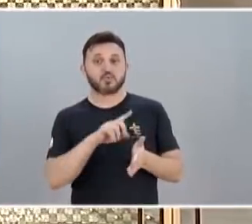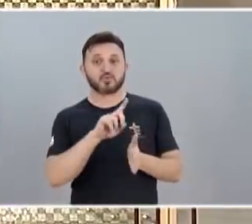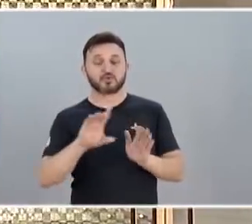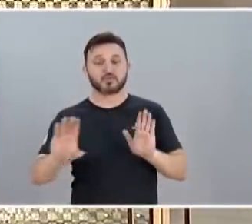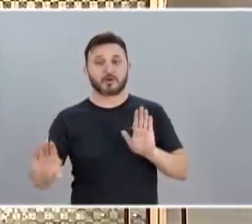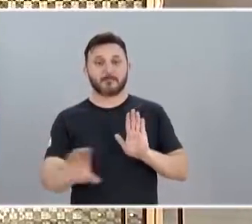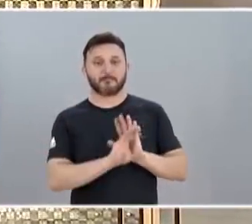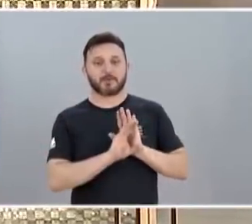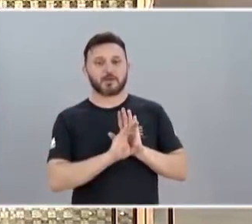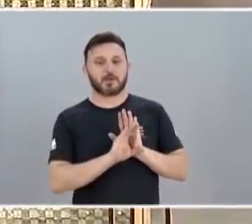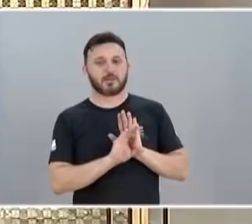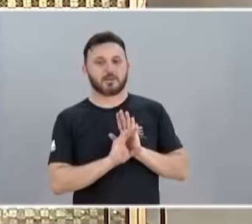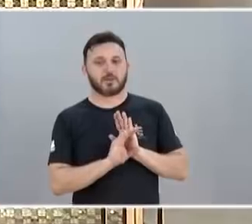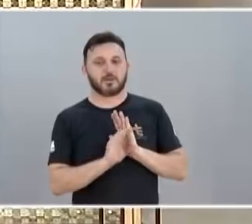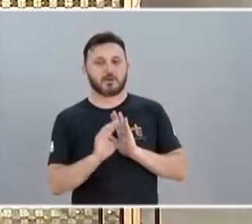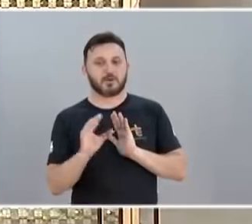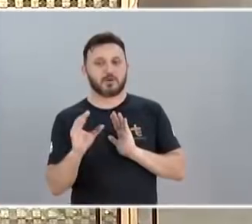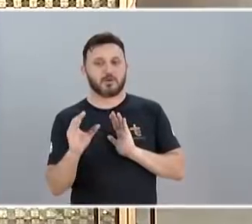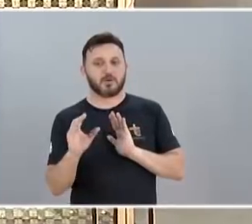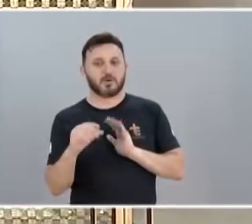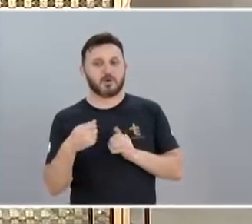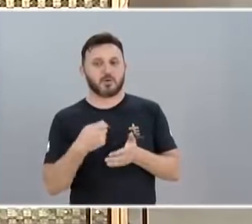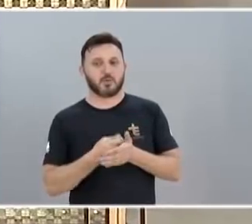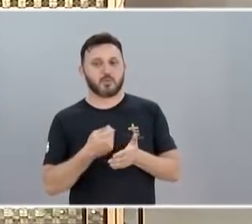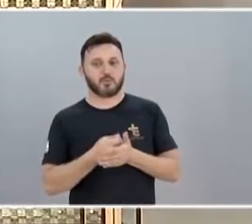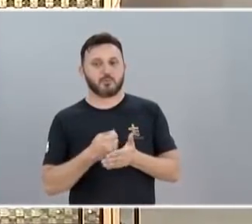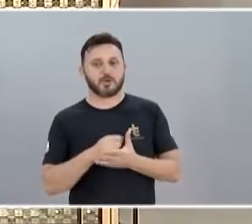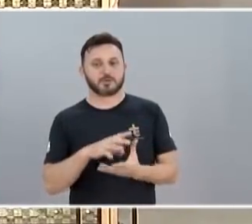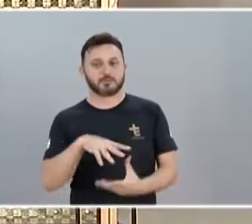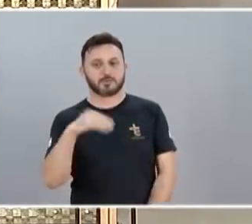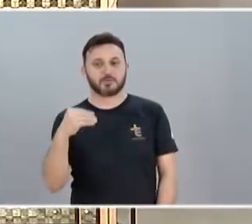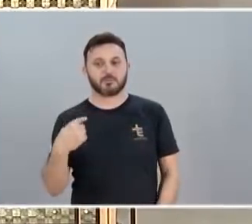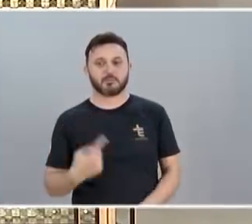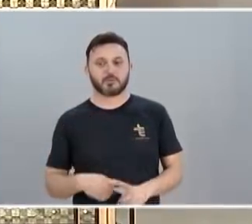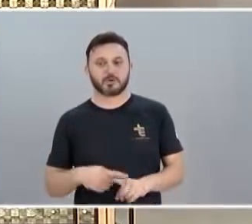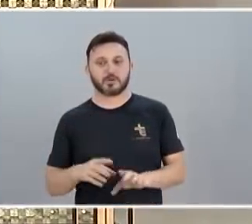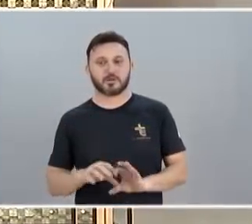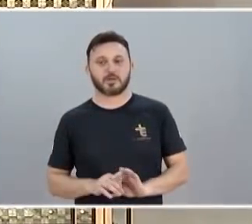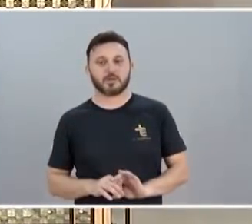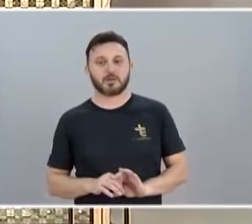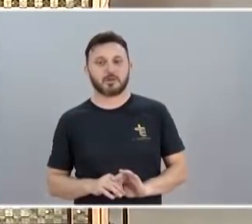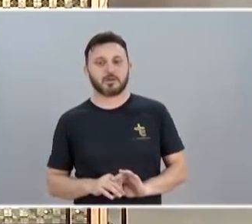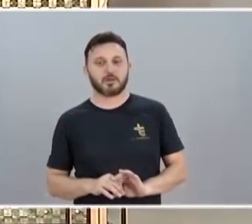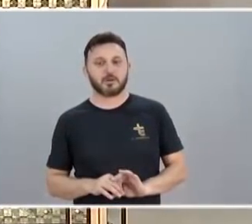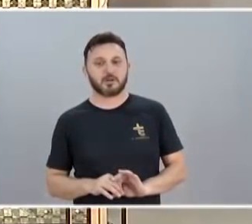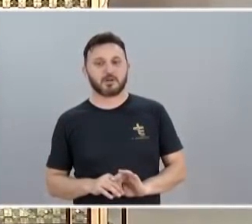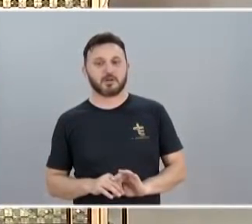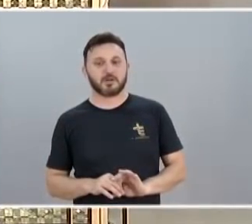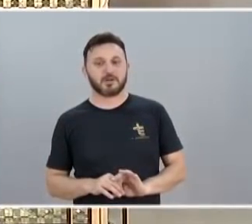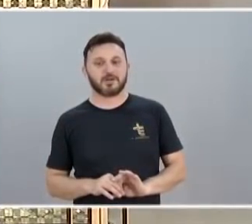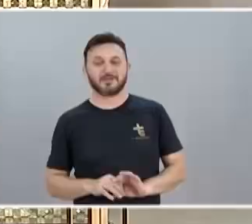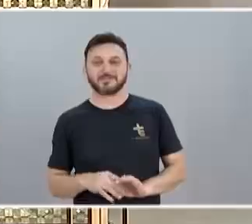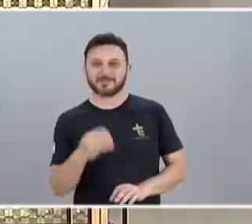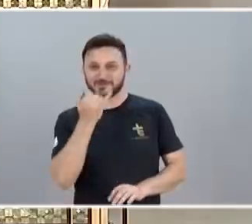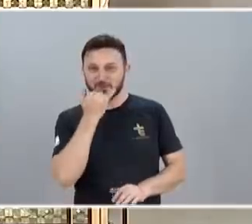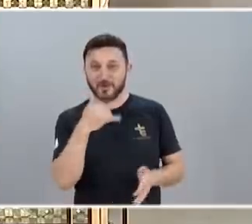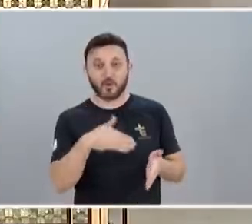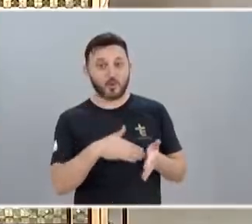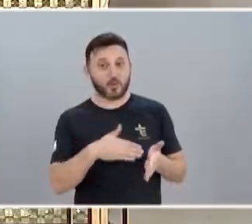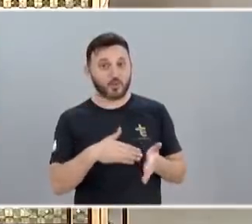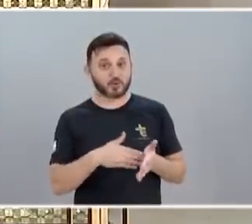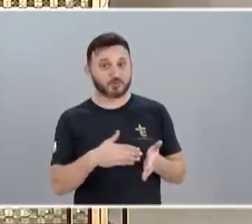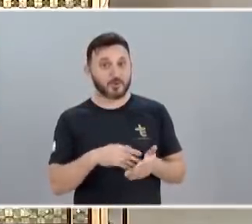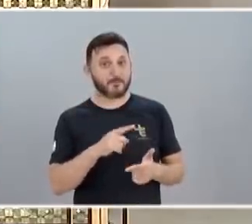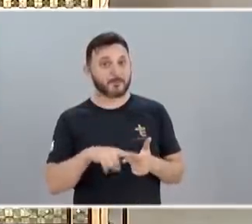capítulo, Combate Espiritual para se libertar. Não, não é esse não, é o último. Problema de